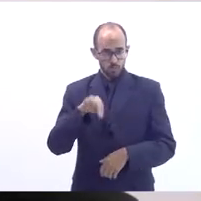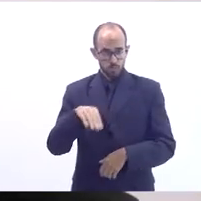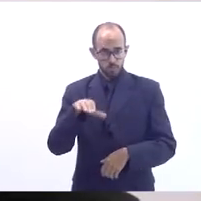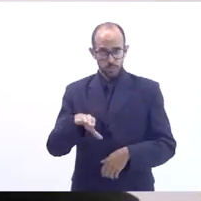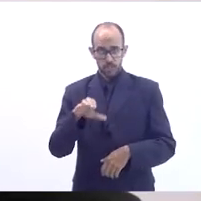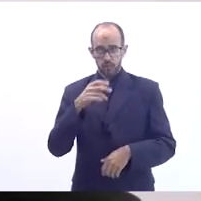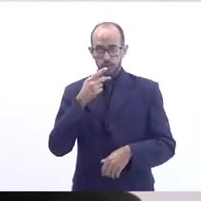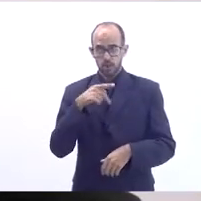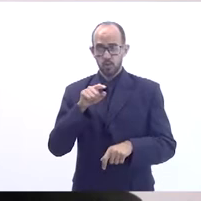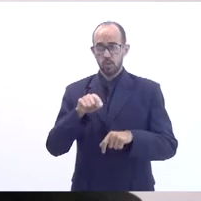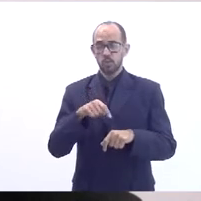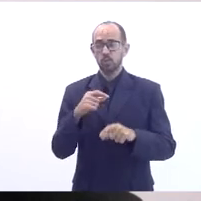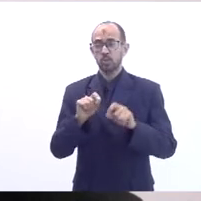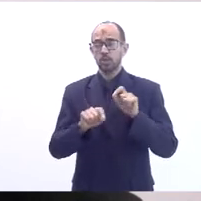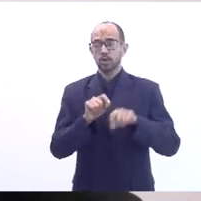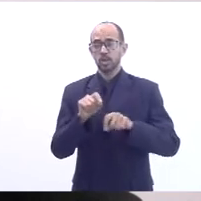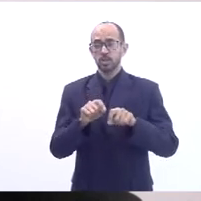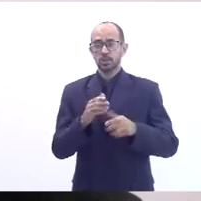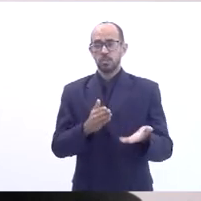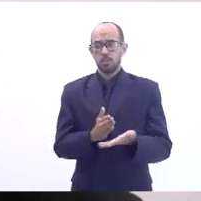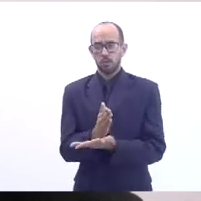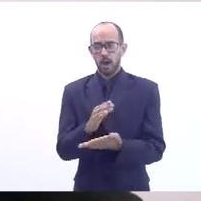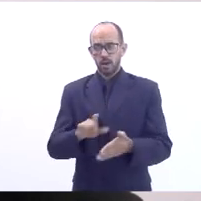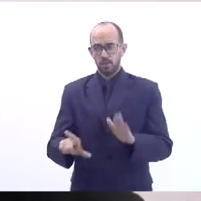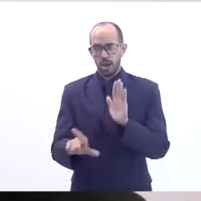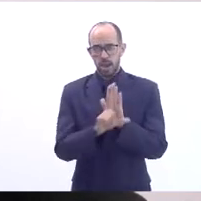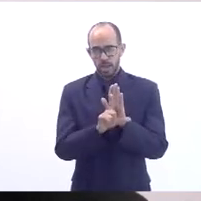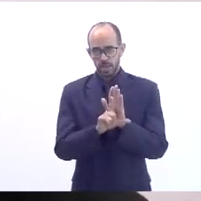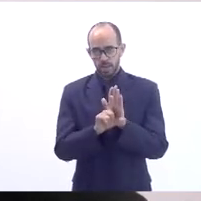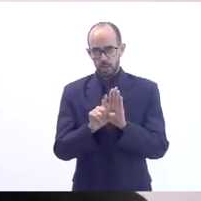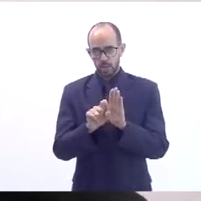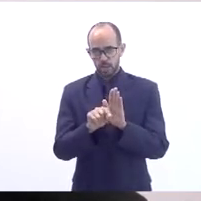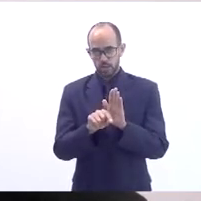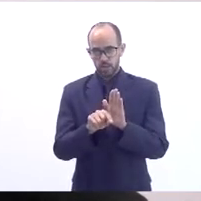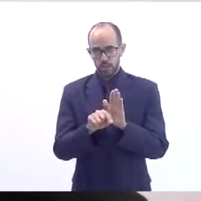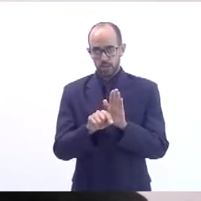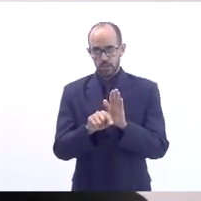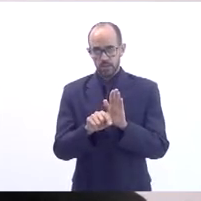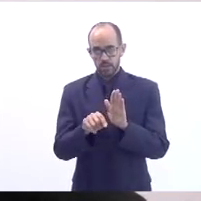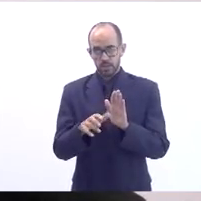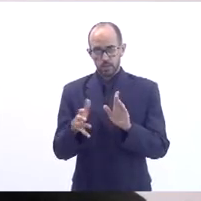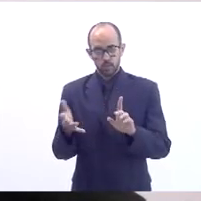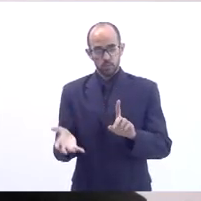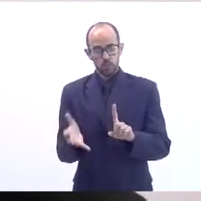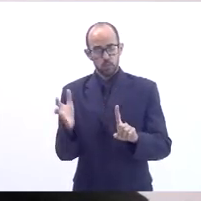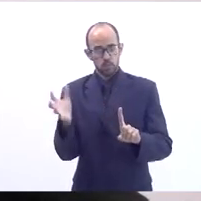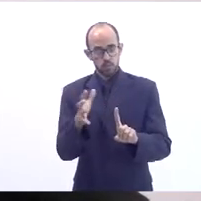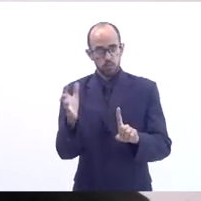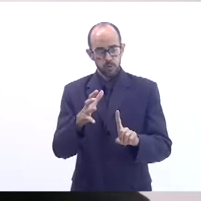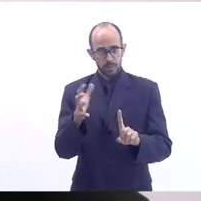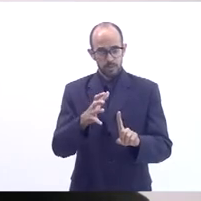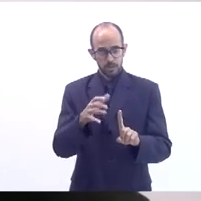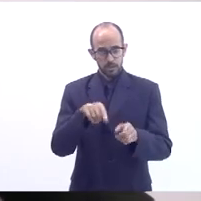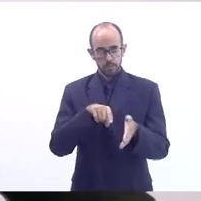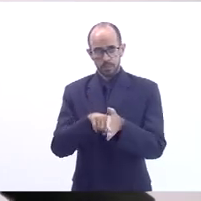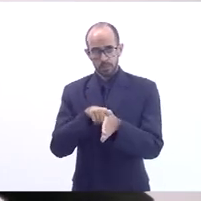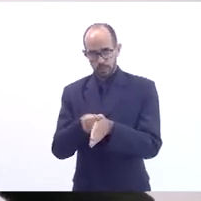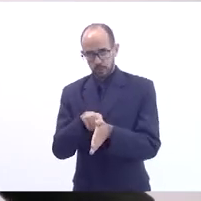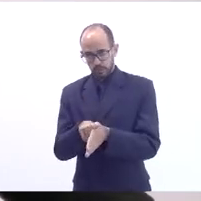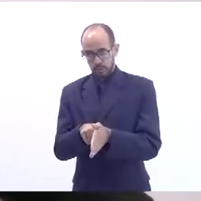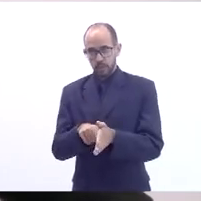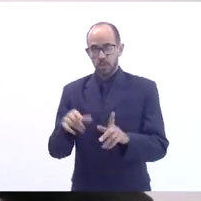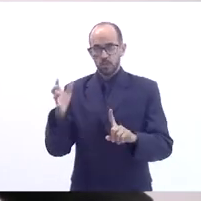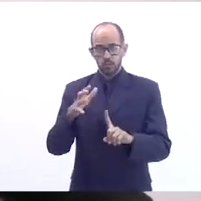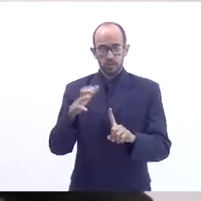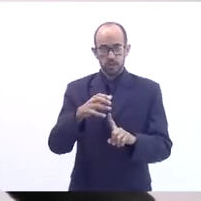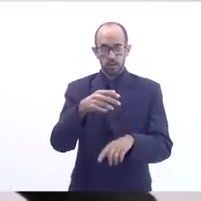eles aprovaram uma lei que embora a gente nunca que estimula pesquisa na estimula